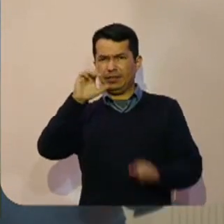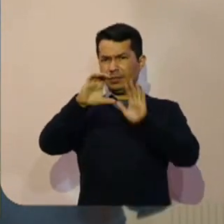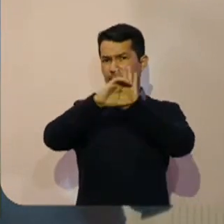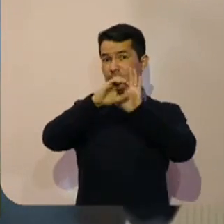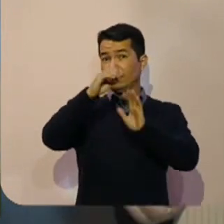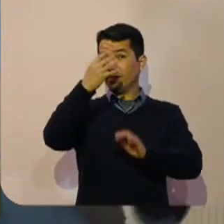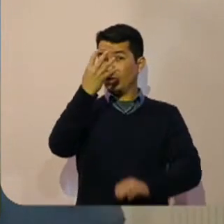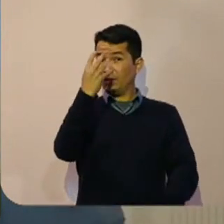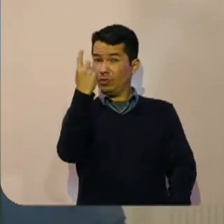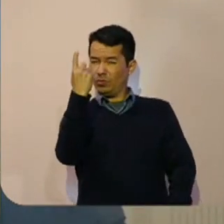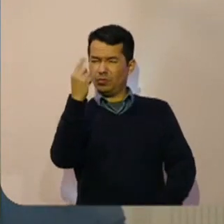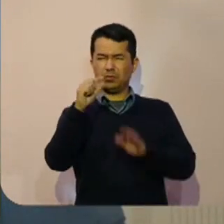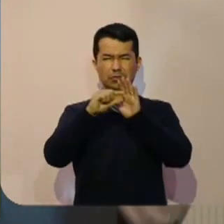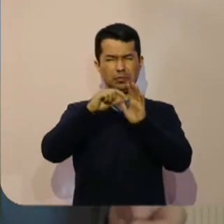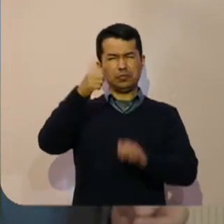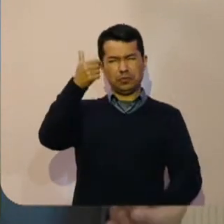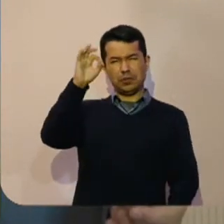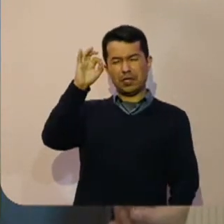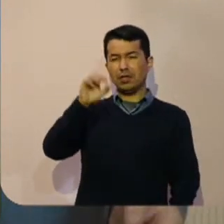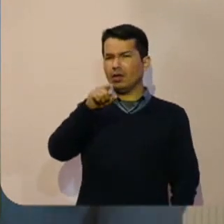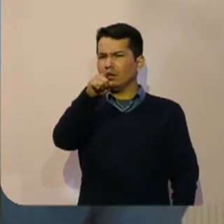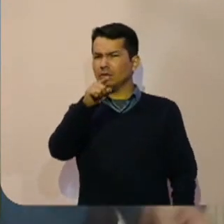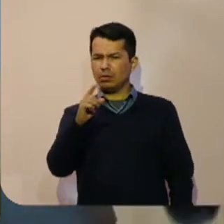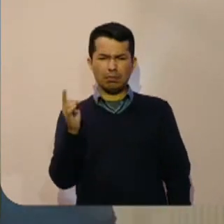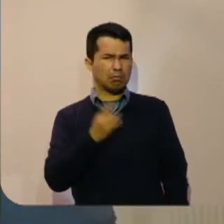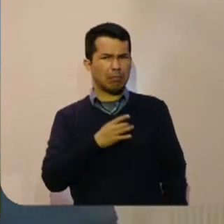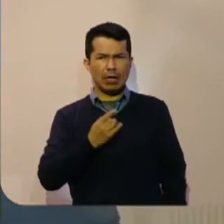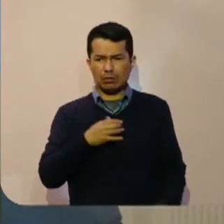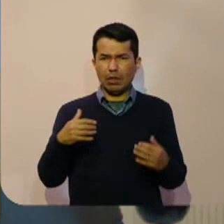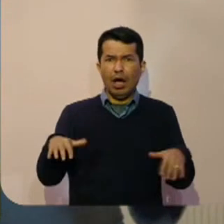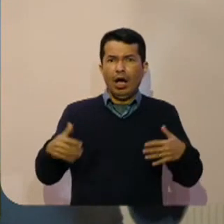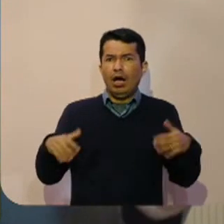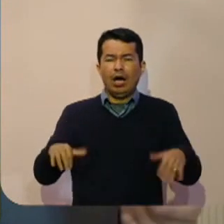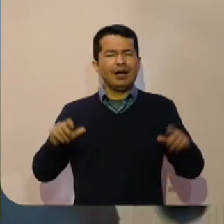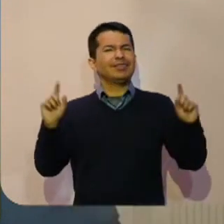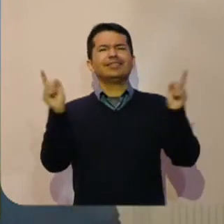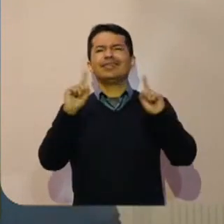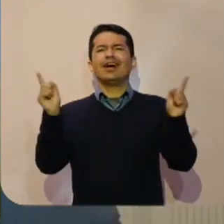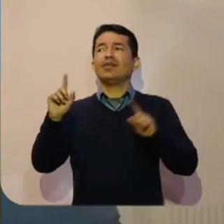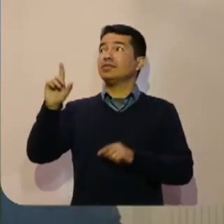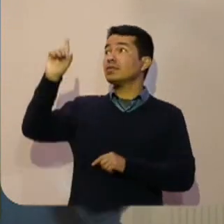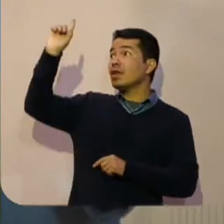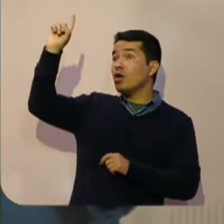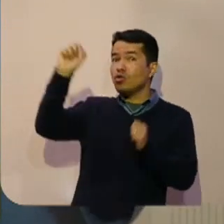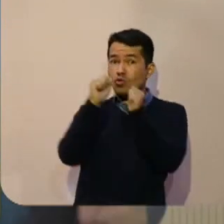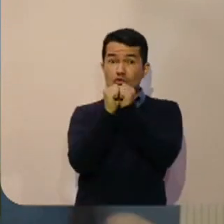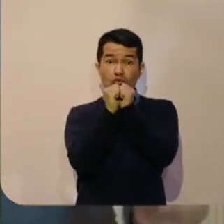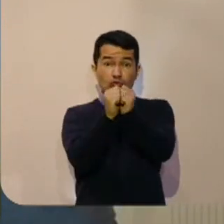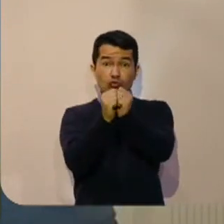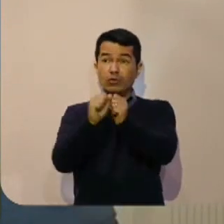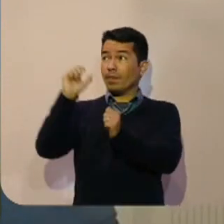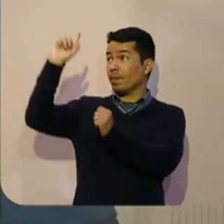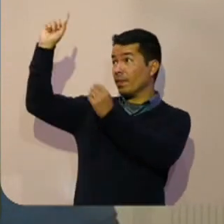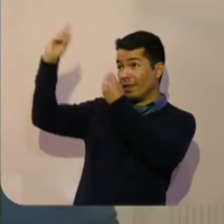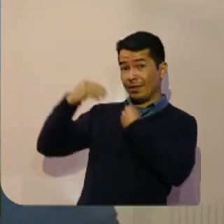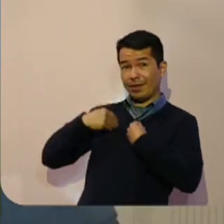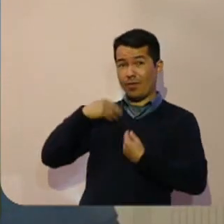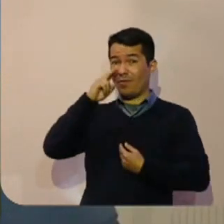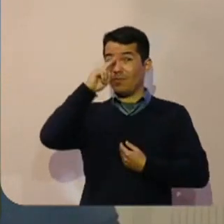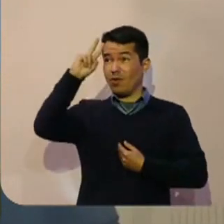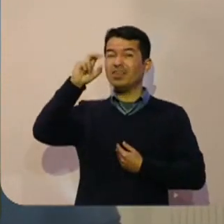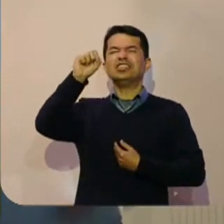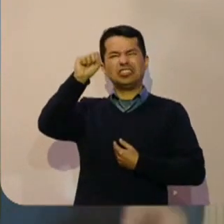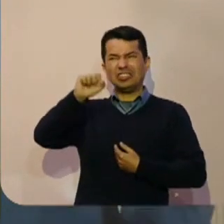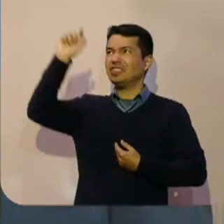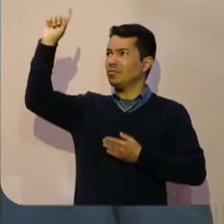com medo, porque eu sou o seu Deus. Eu lhe dou força, sim, eu o ajudo, sim, eu seguro com a